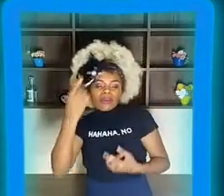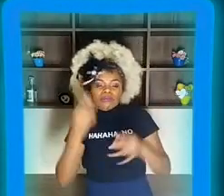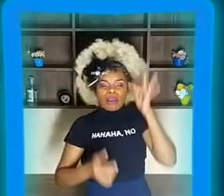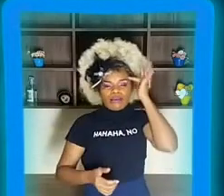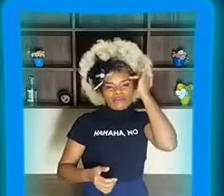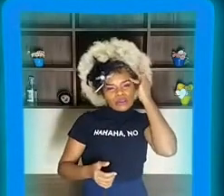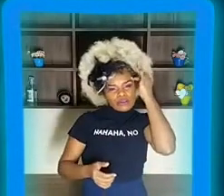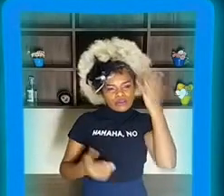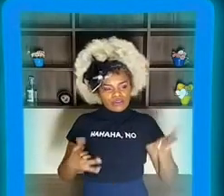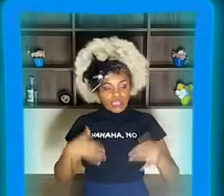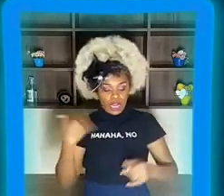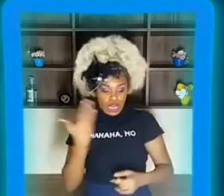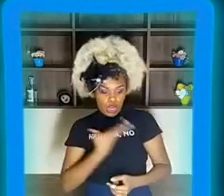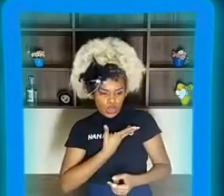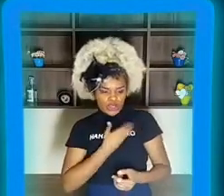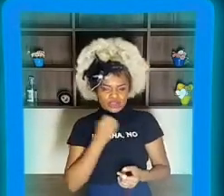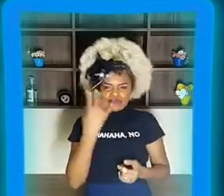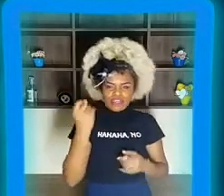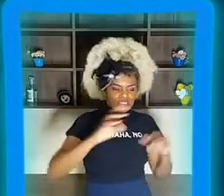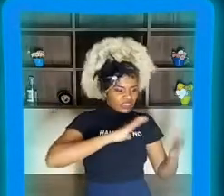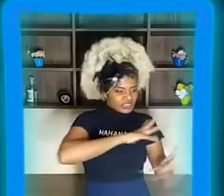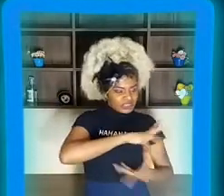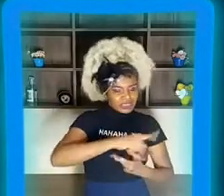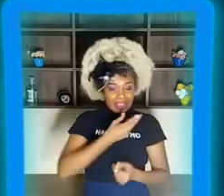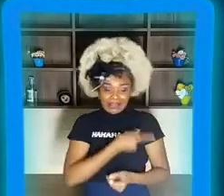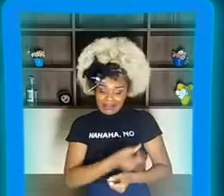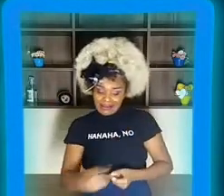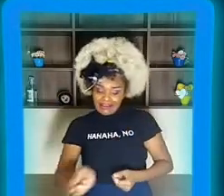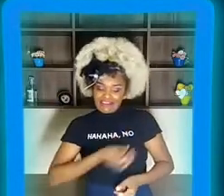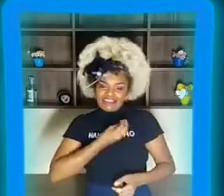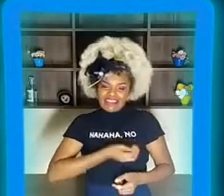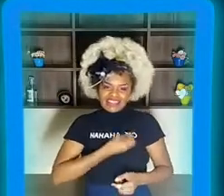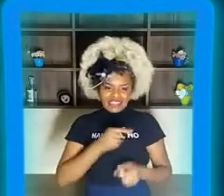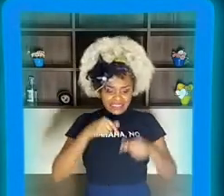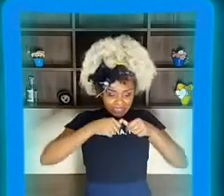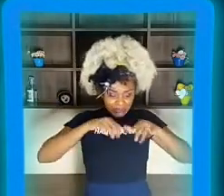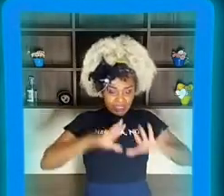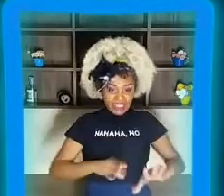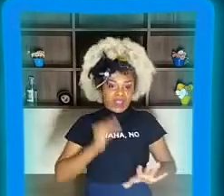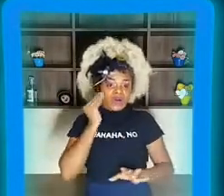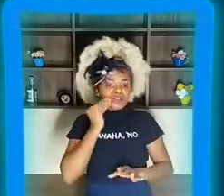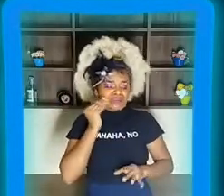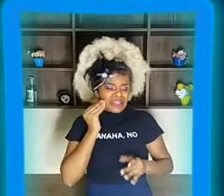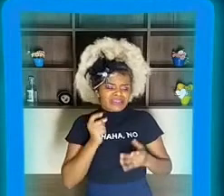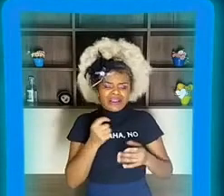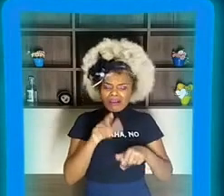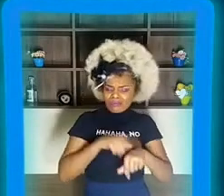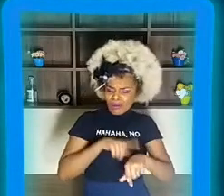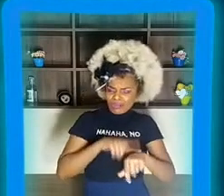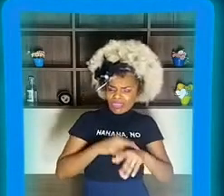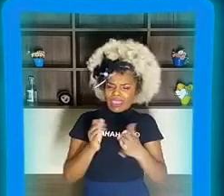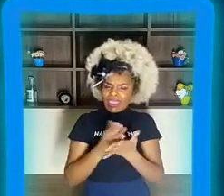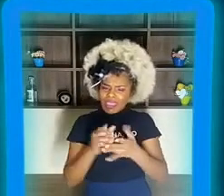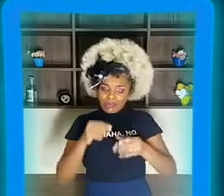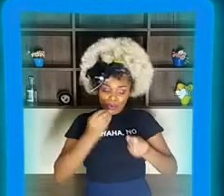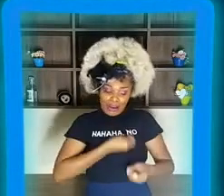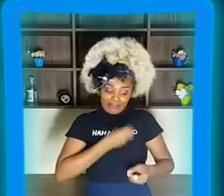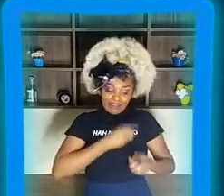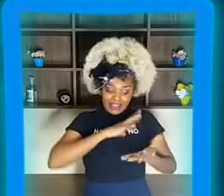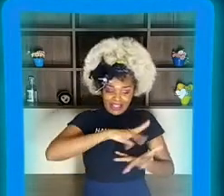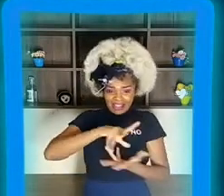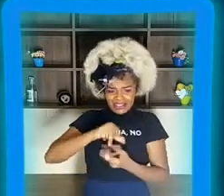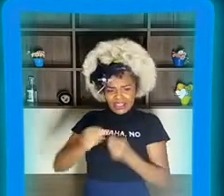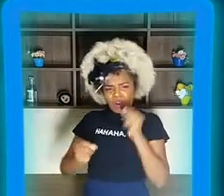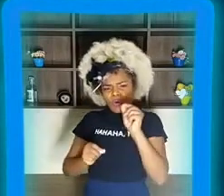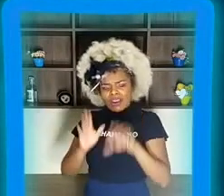né? Nós, como viajantes imortais, que estamos aqui numa experiência transitória na vida na Terra, e o que a gente